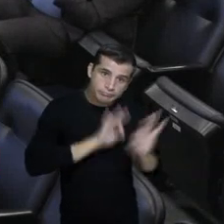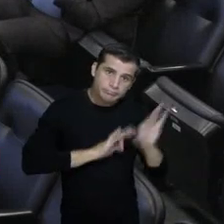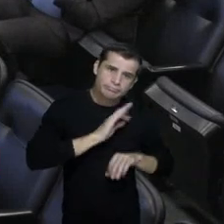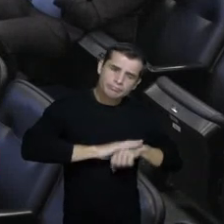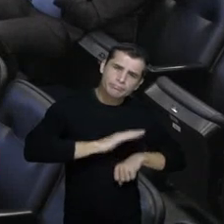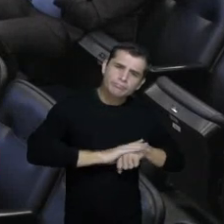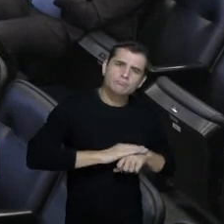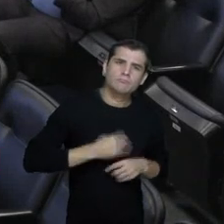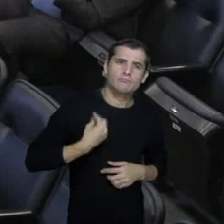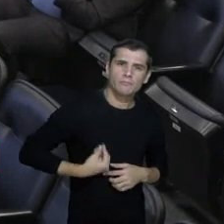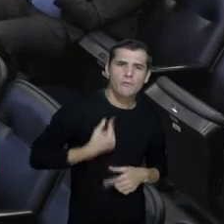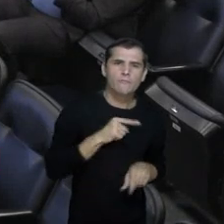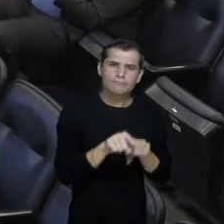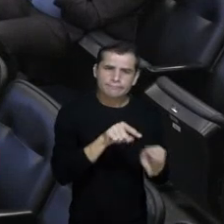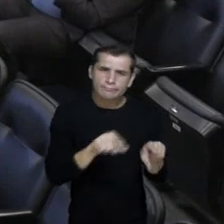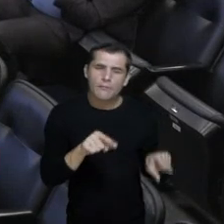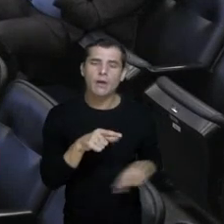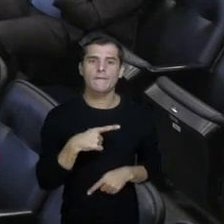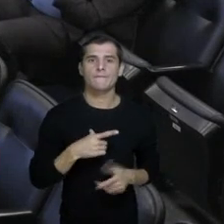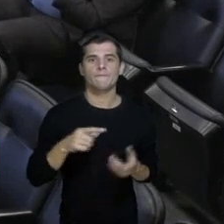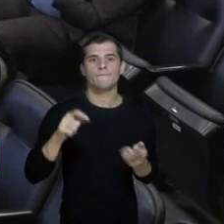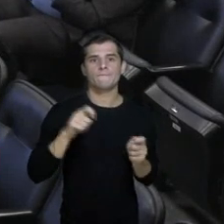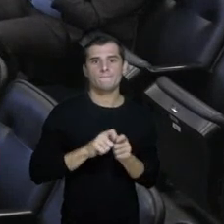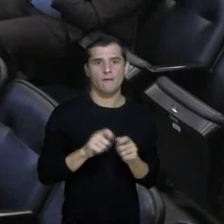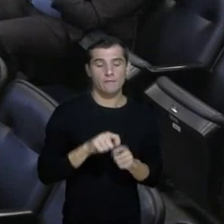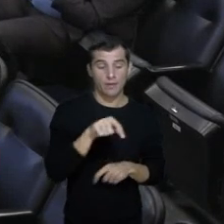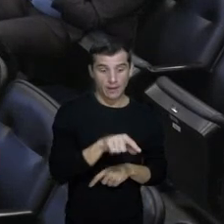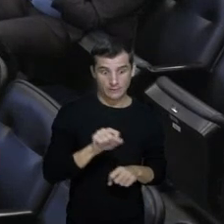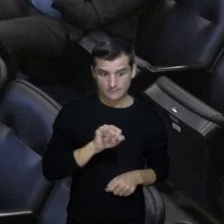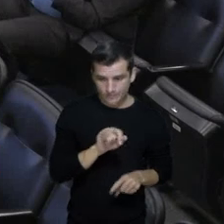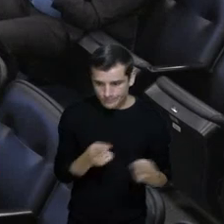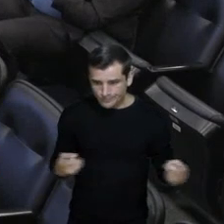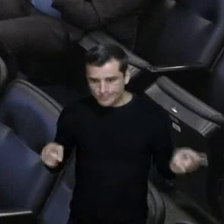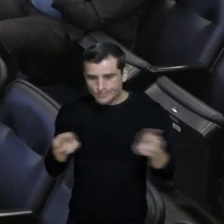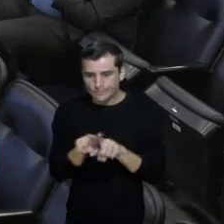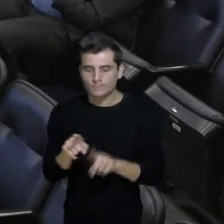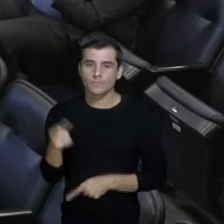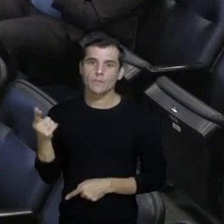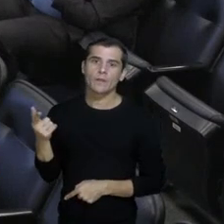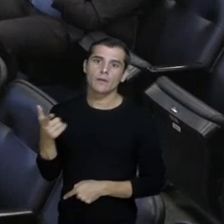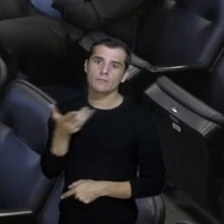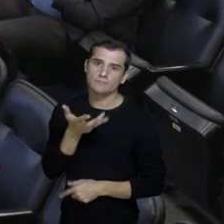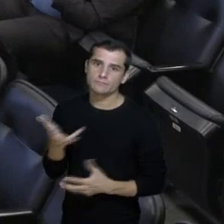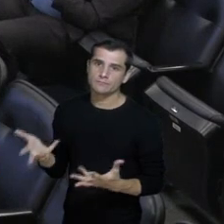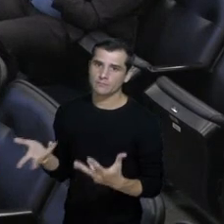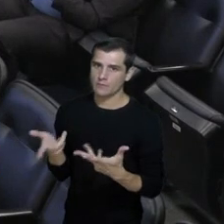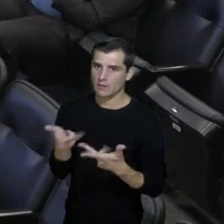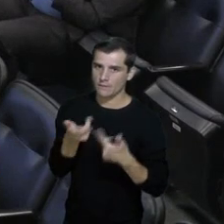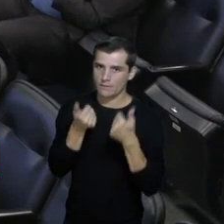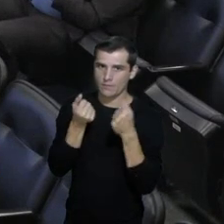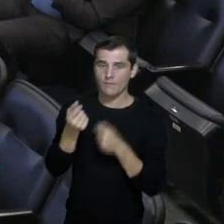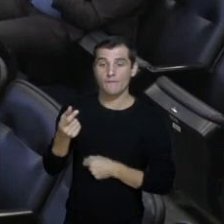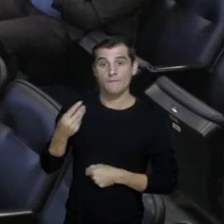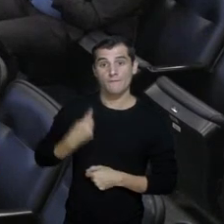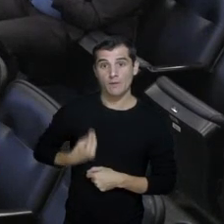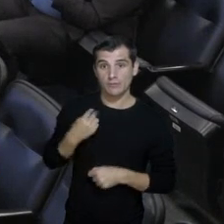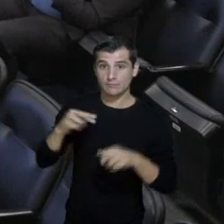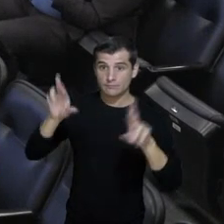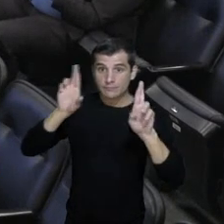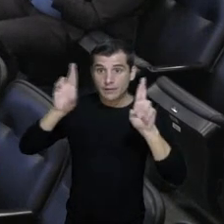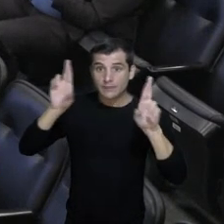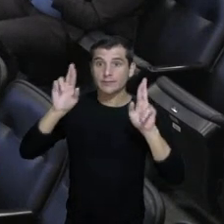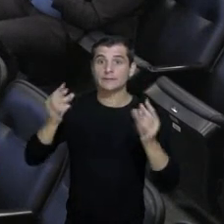assim quando se tem isso né se tem essa parceria eu eu vejo não só a esperança como isso me